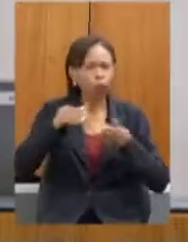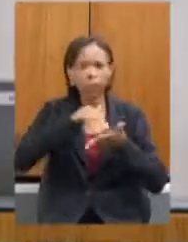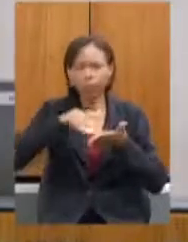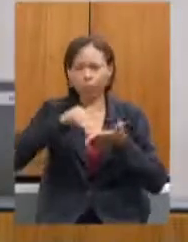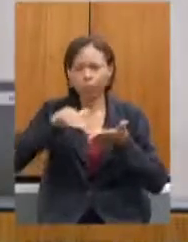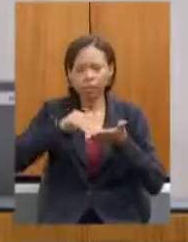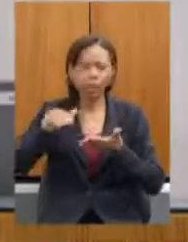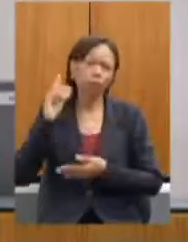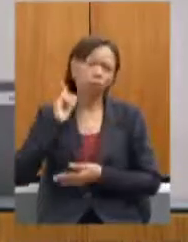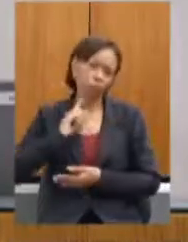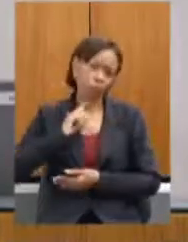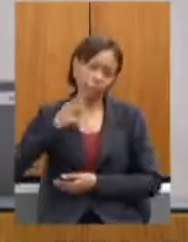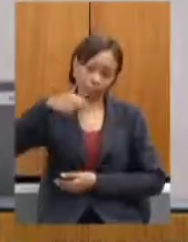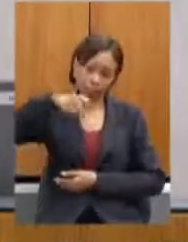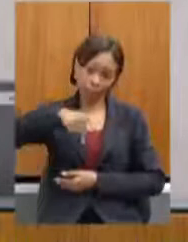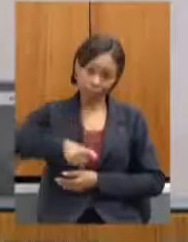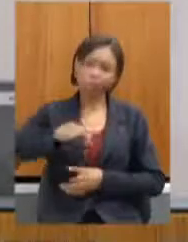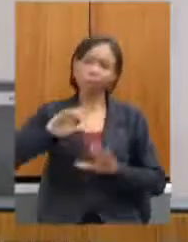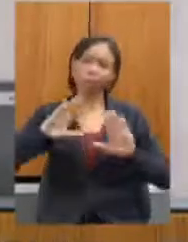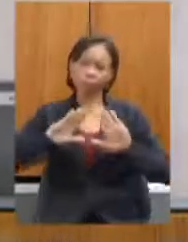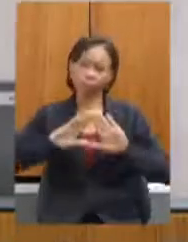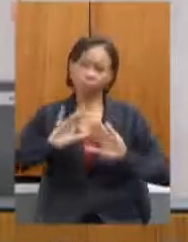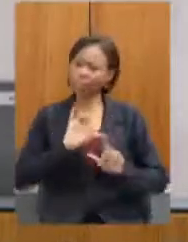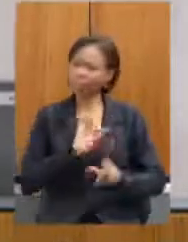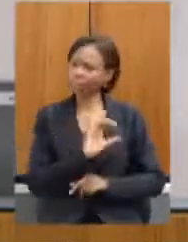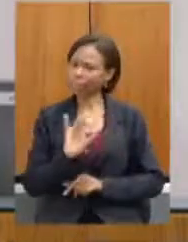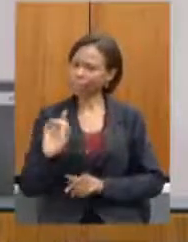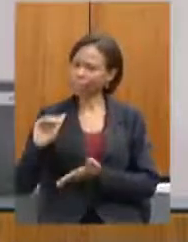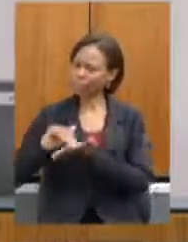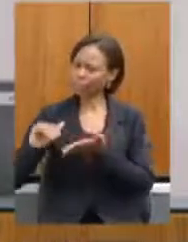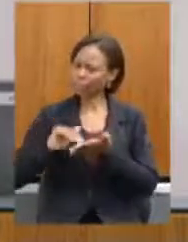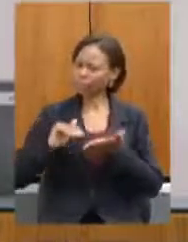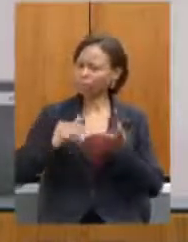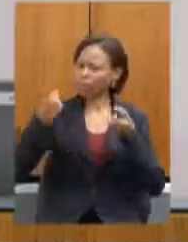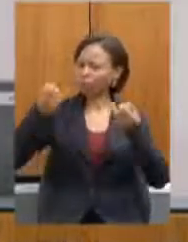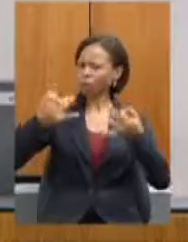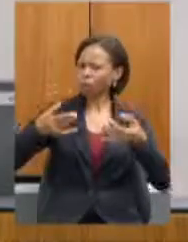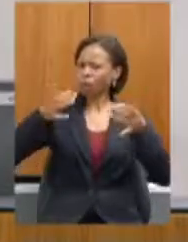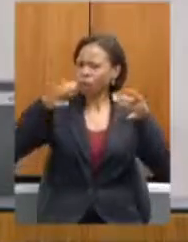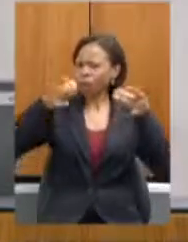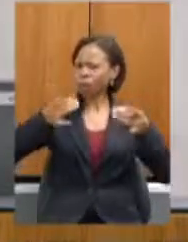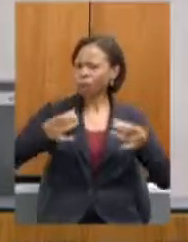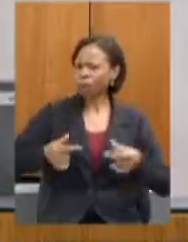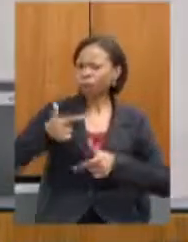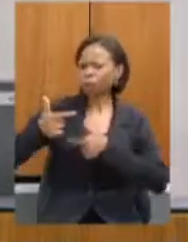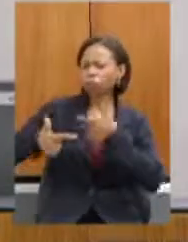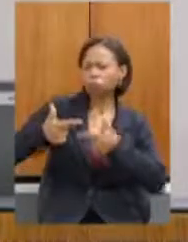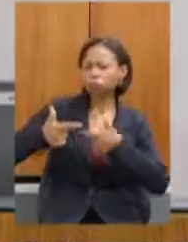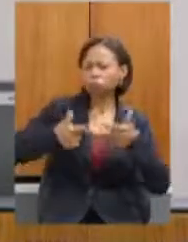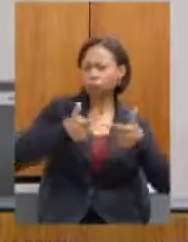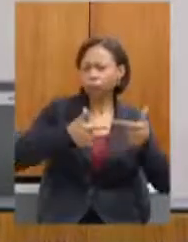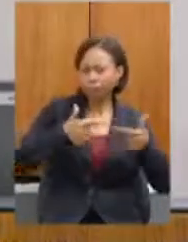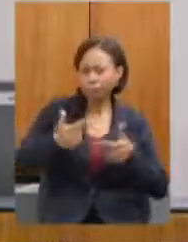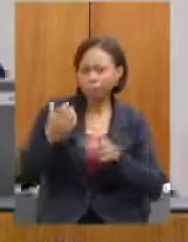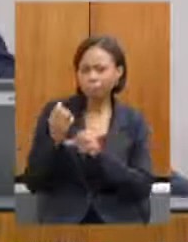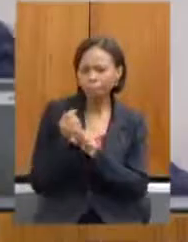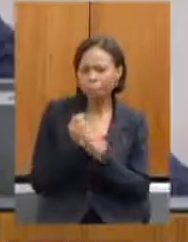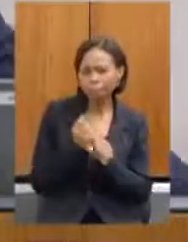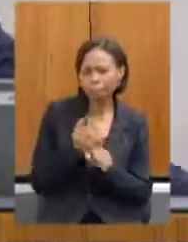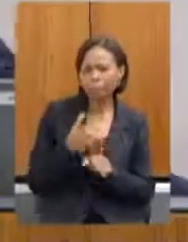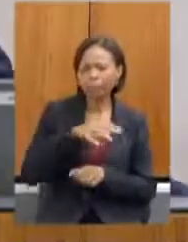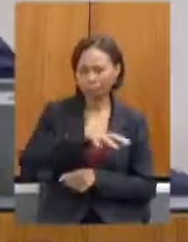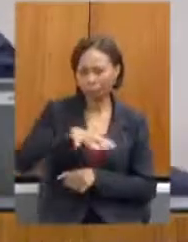aqui na Assembleia de Minas cada um prestando contas das suas atividades e das atividades da pasta